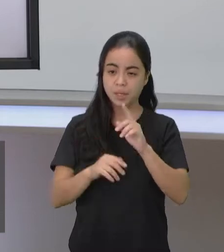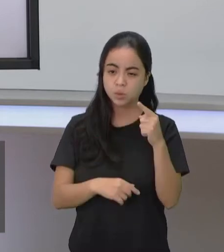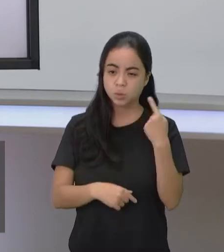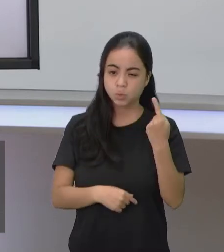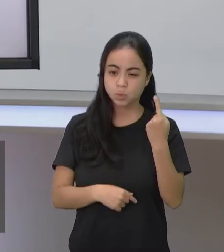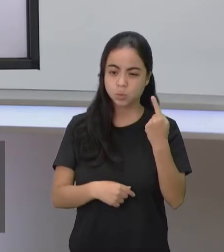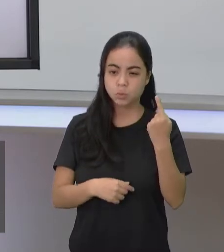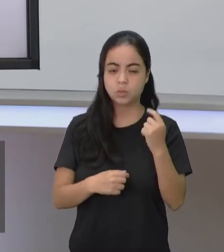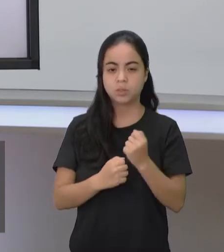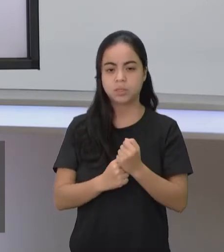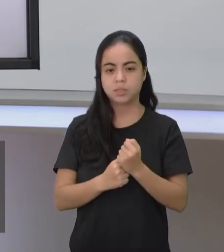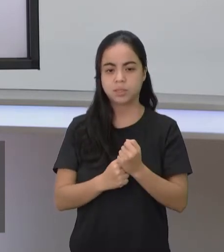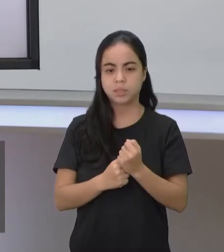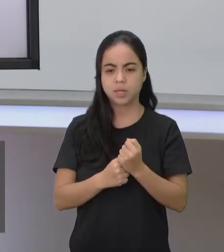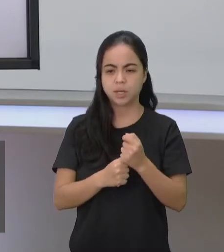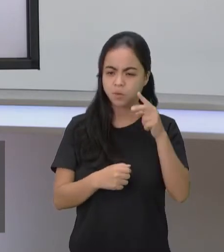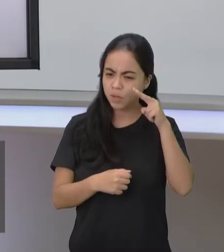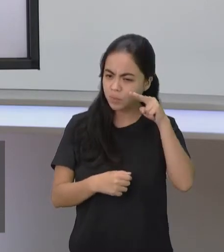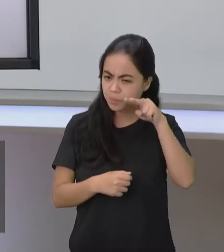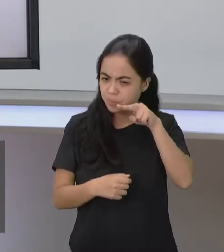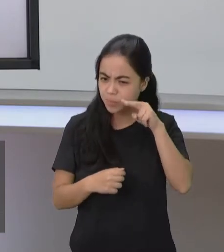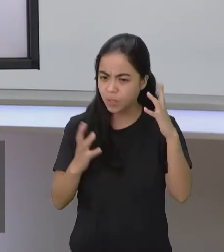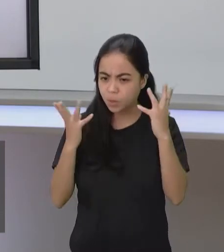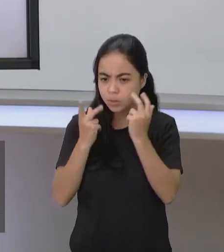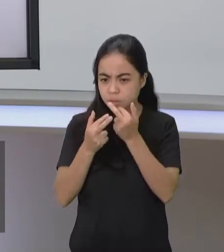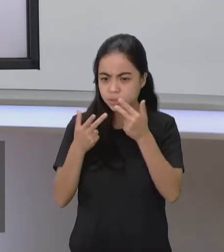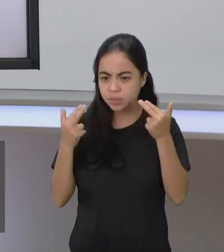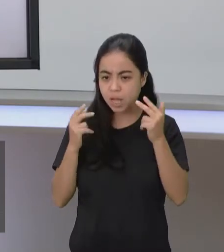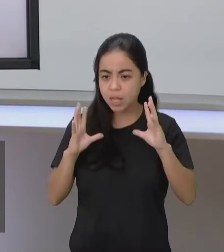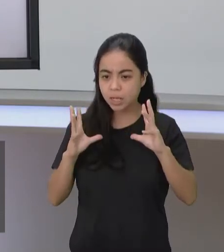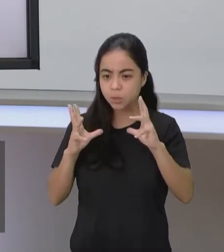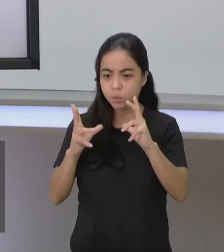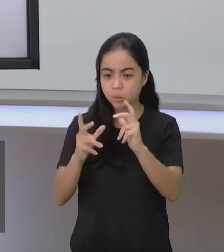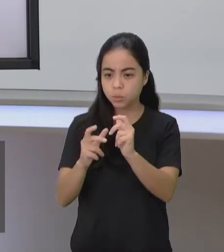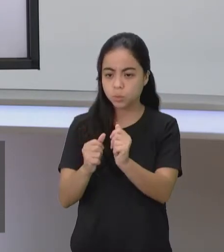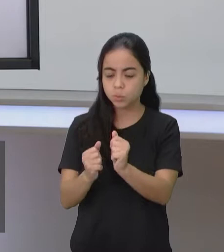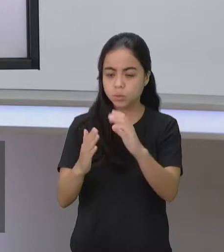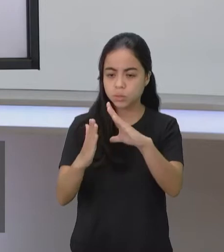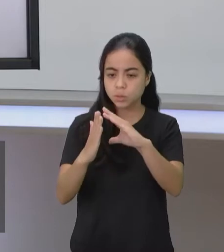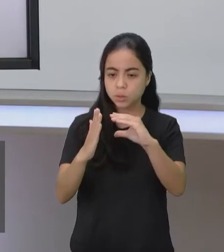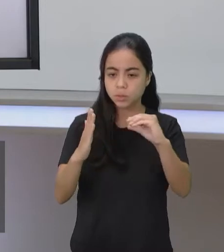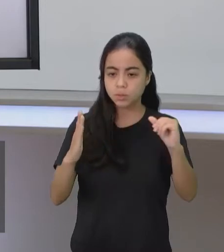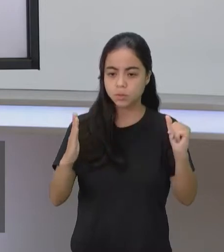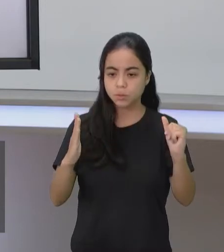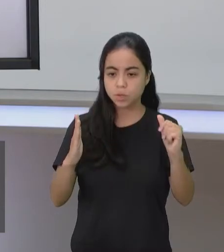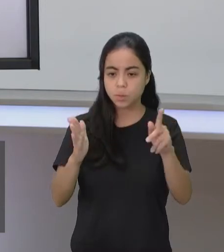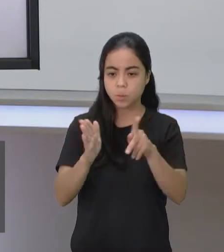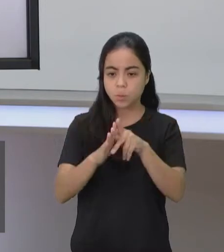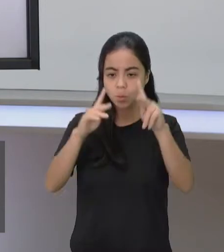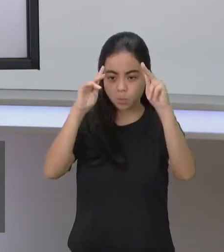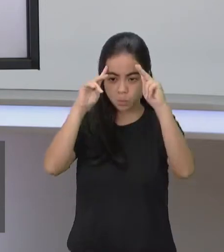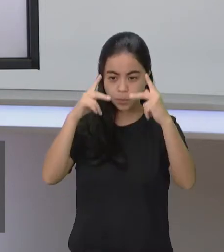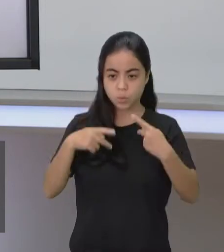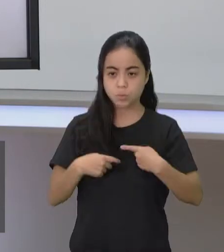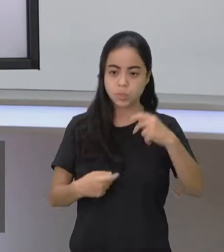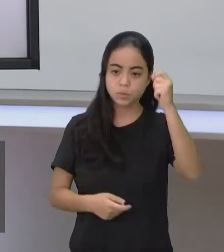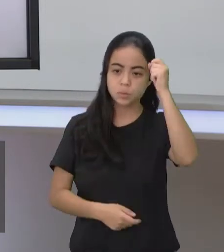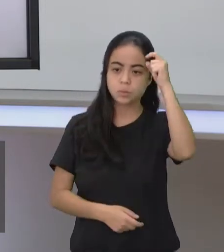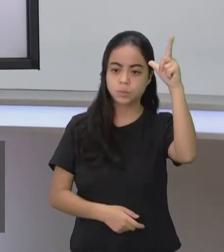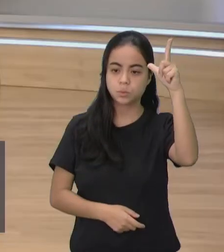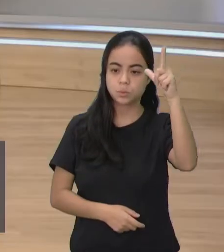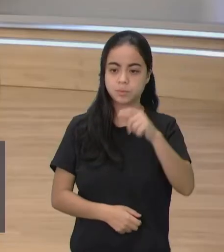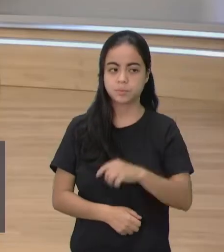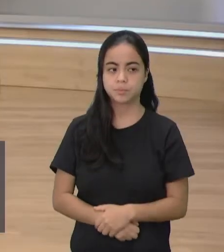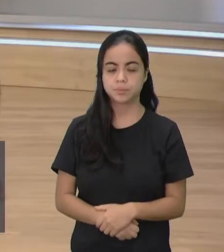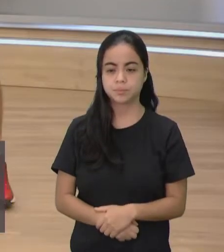nesses animais e vai estranhar é porque todos eles estão reproduzindo padrões da nossa cultura.